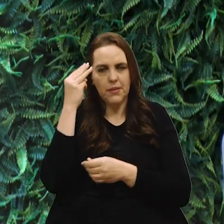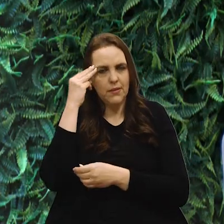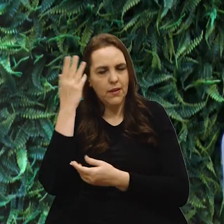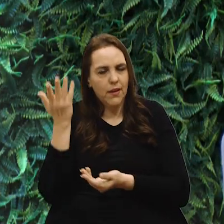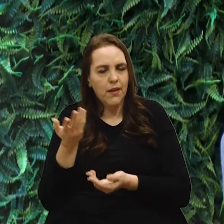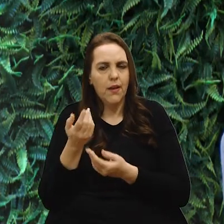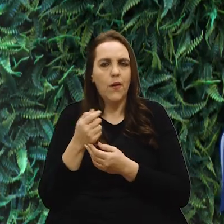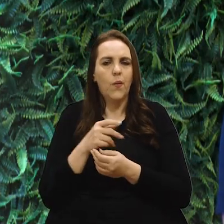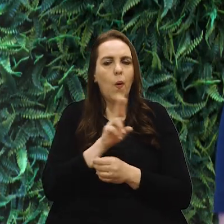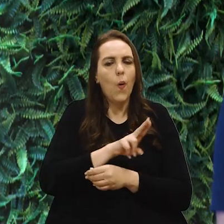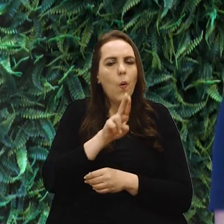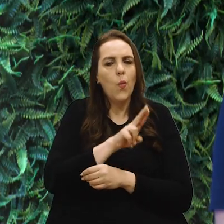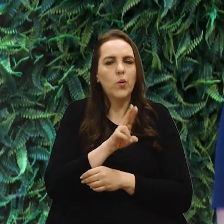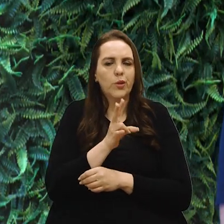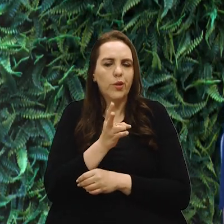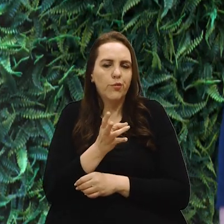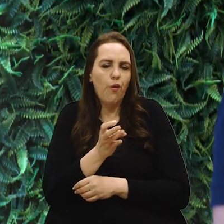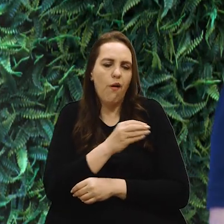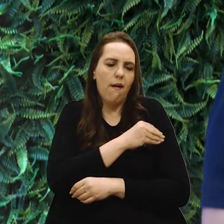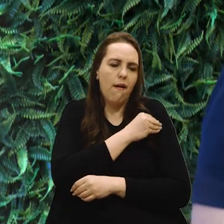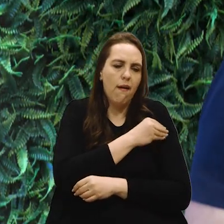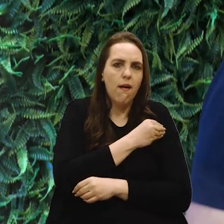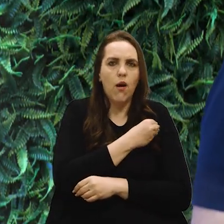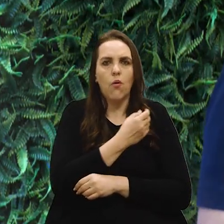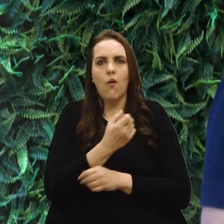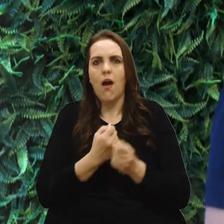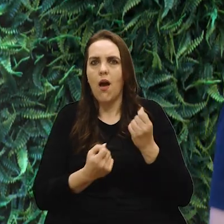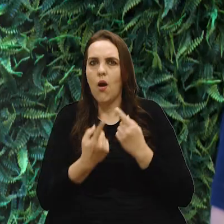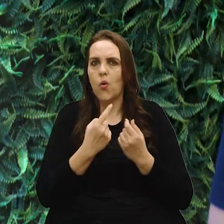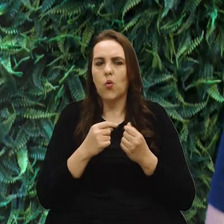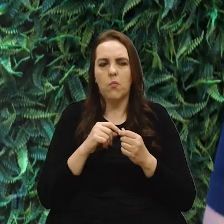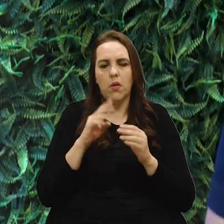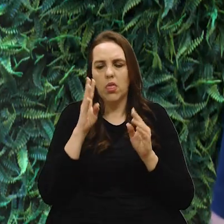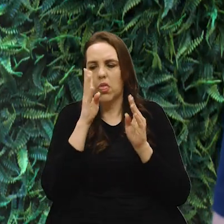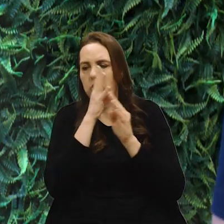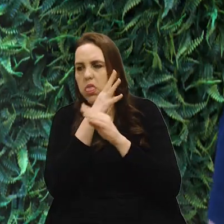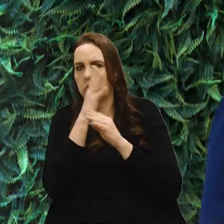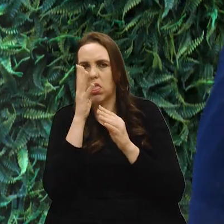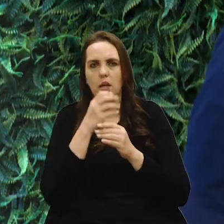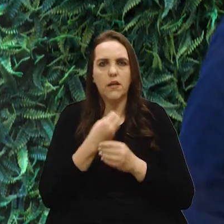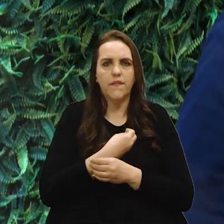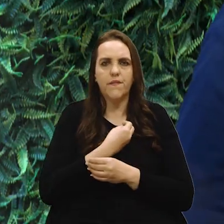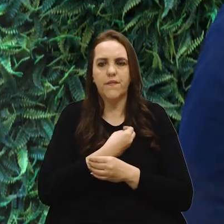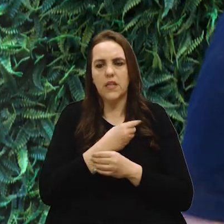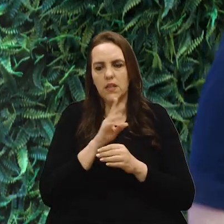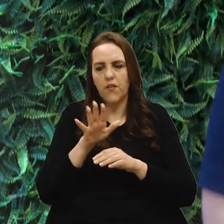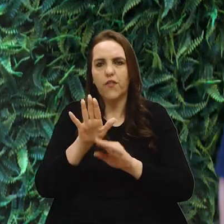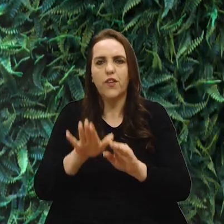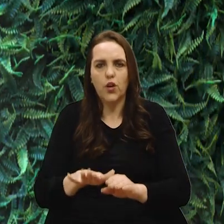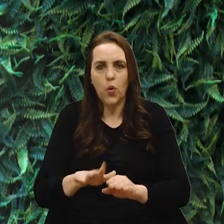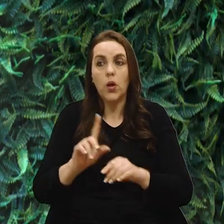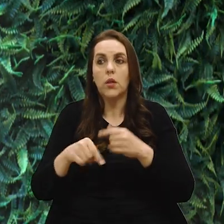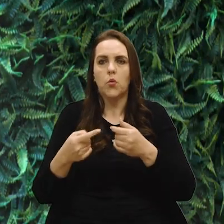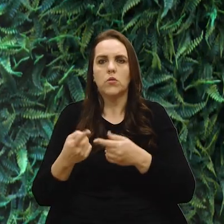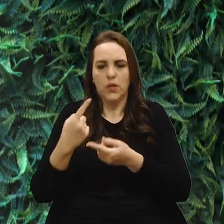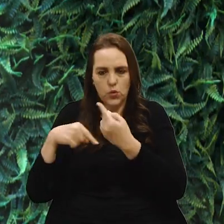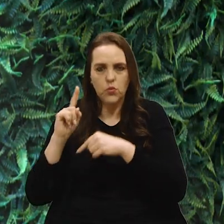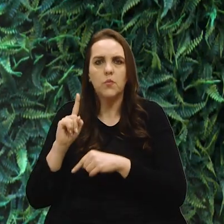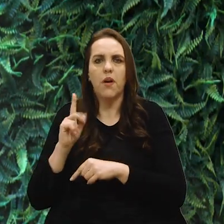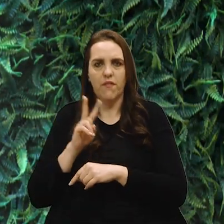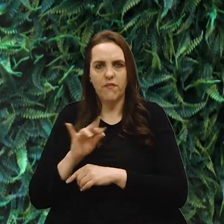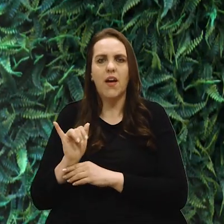mental, aquela que foi por causa do uso de alguma substância, aquela porque se desencontrou e daqui a pouco vai se reencontrar. Então,